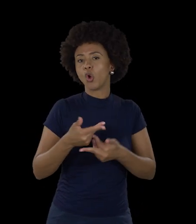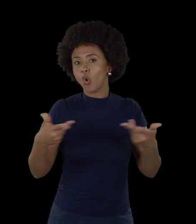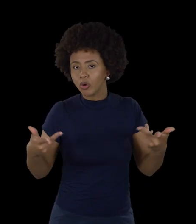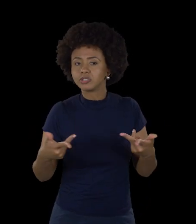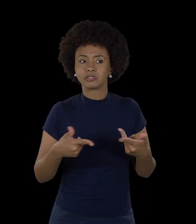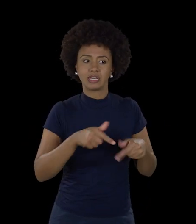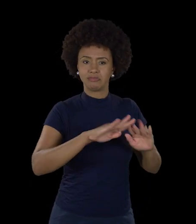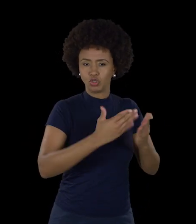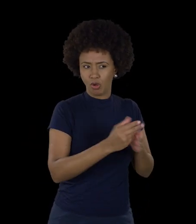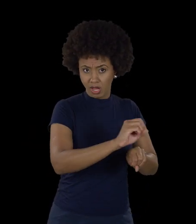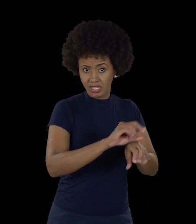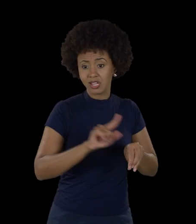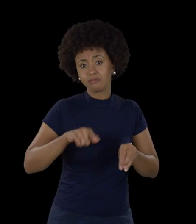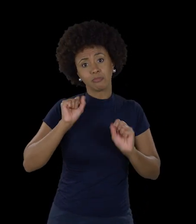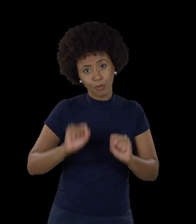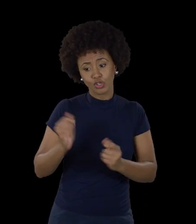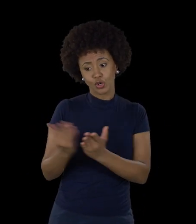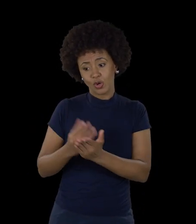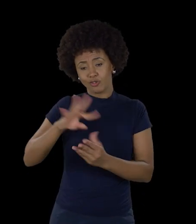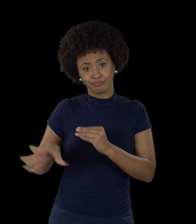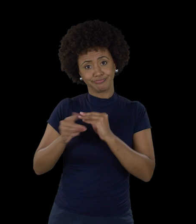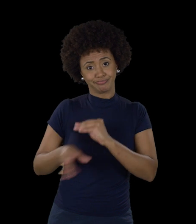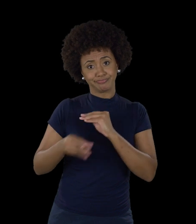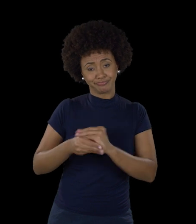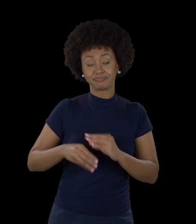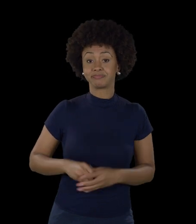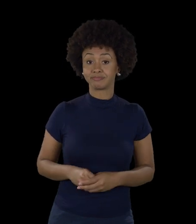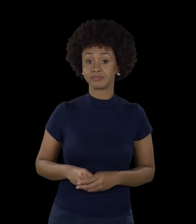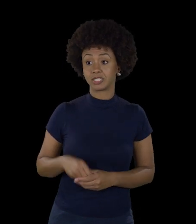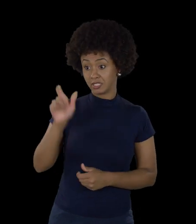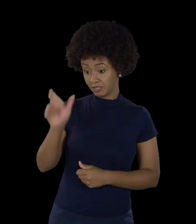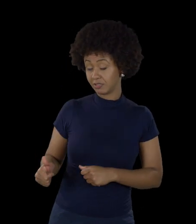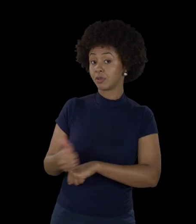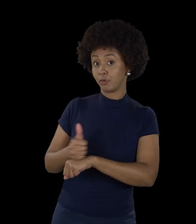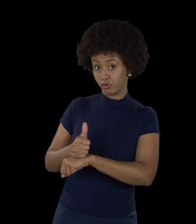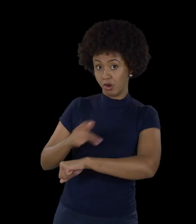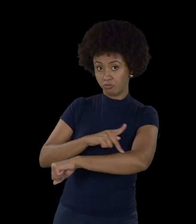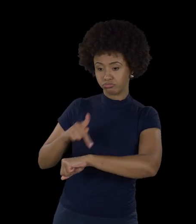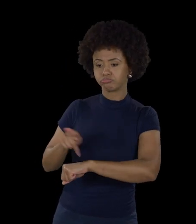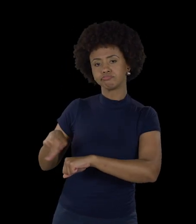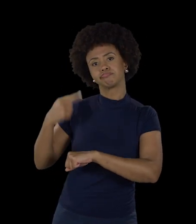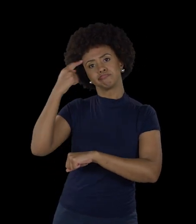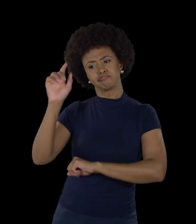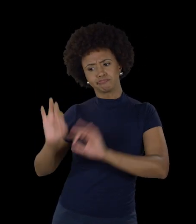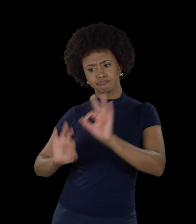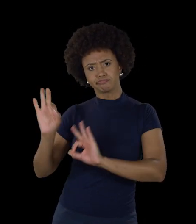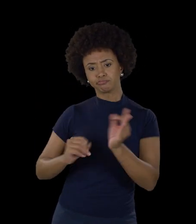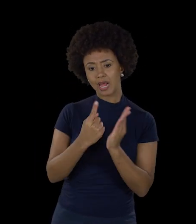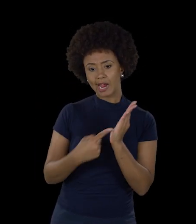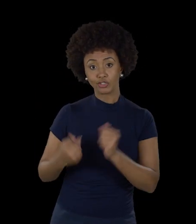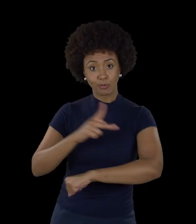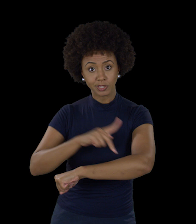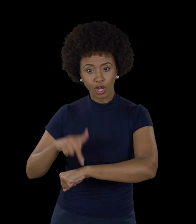assim, complementar o que é normalmente ensinado nas escolas na grade curricular. Esse experiente profissional